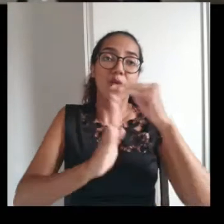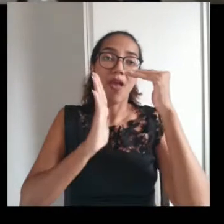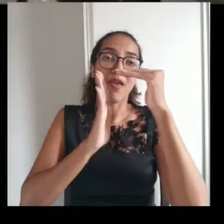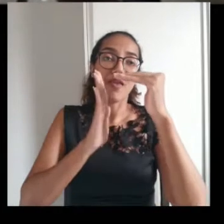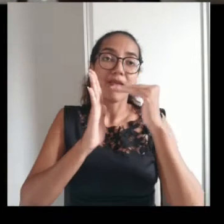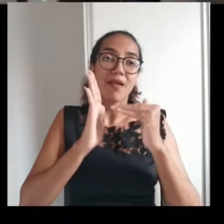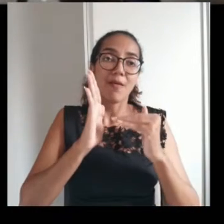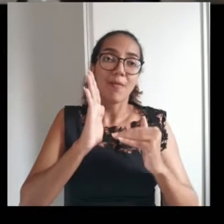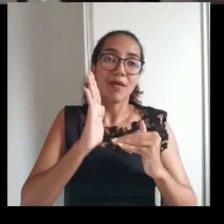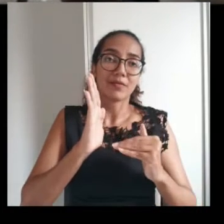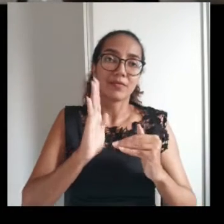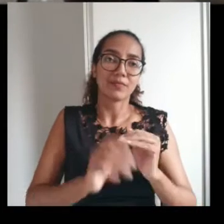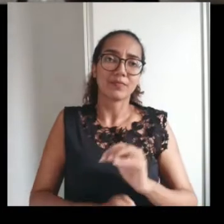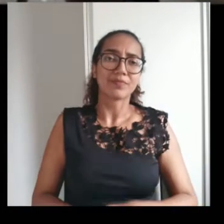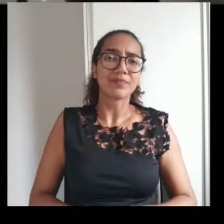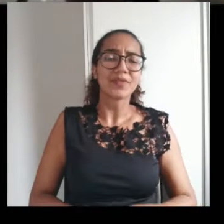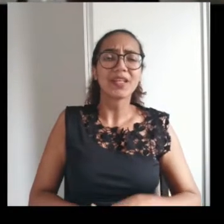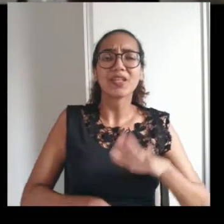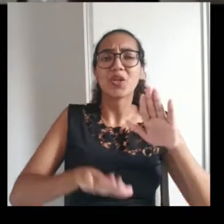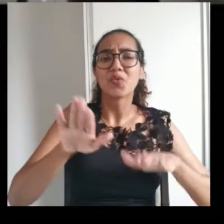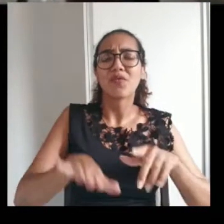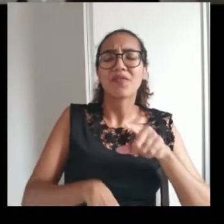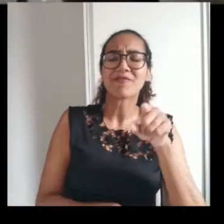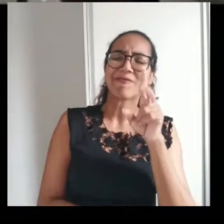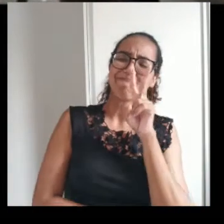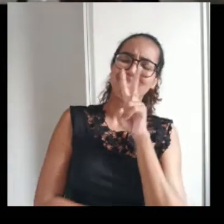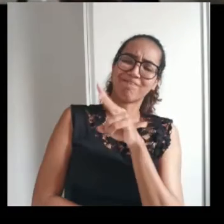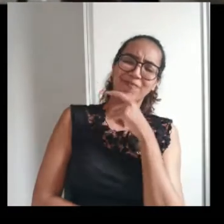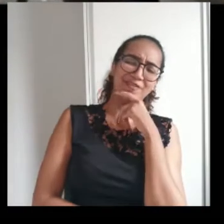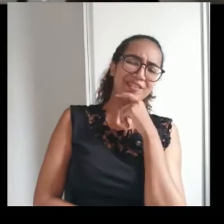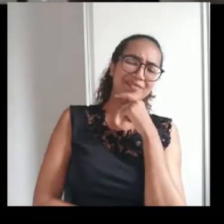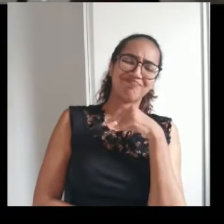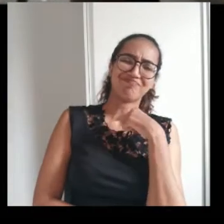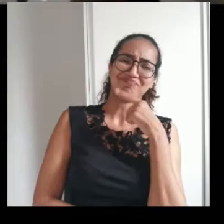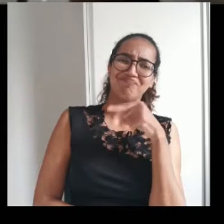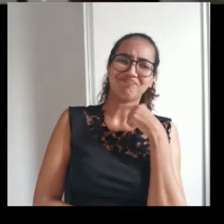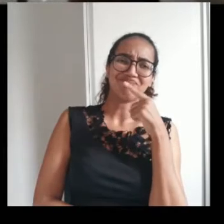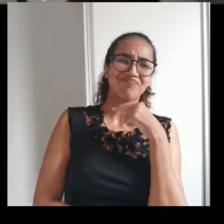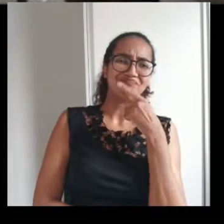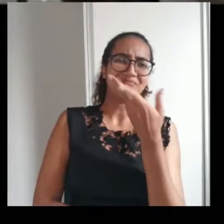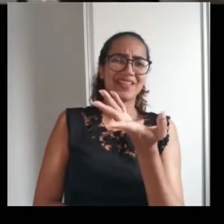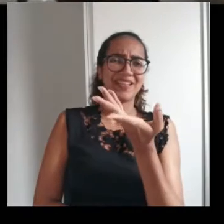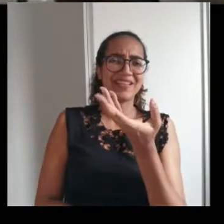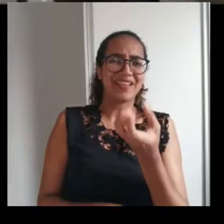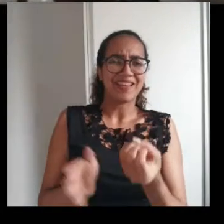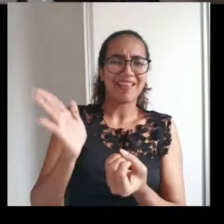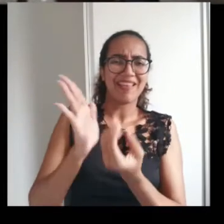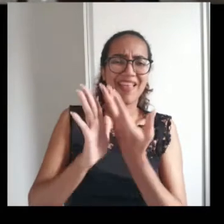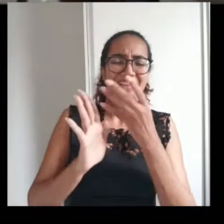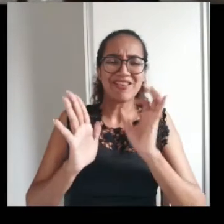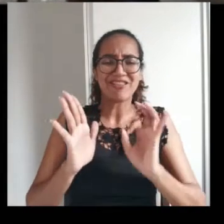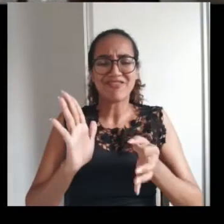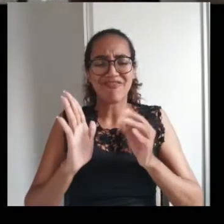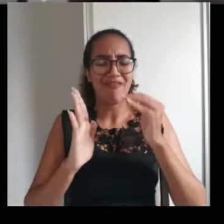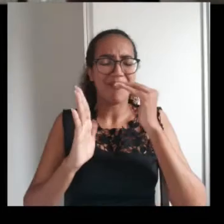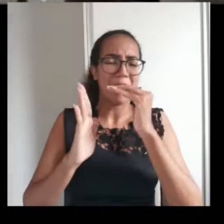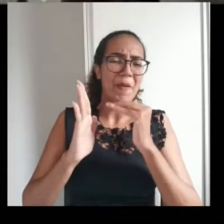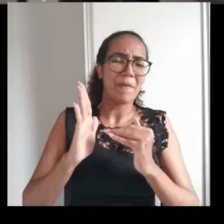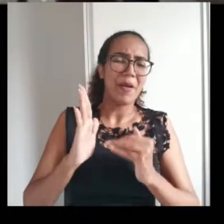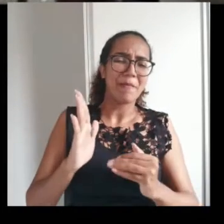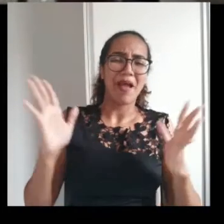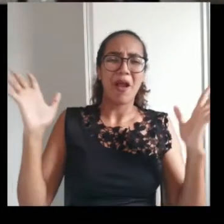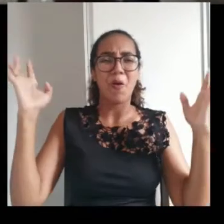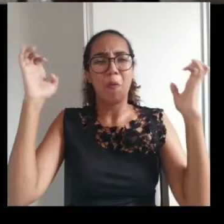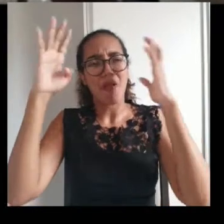vocês como sendo um trabalho desnecessário, um overhead do tipo, rapaz, para fazer em Java é muito complicado, que eu tenho que